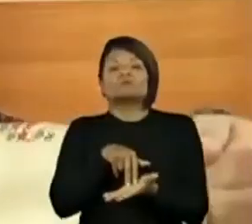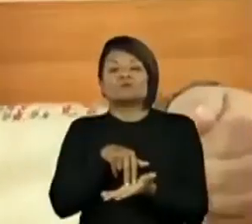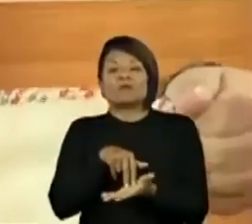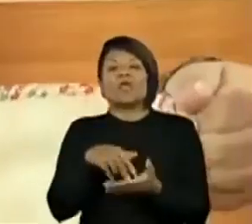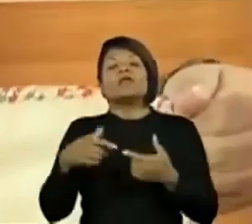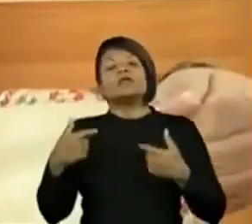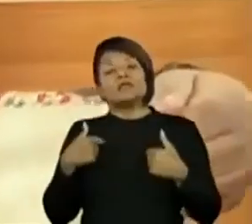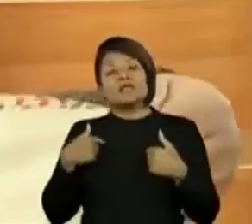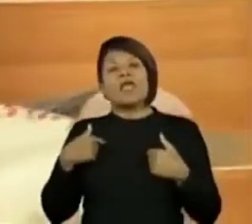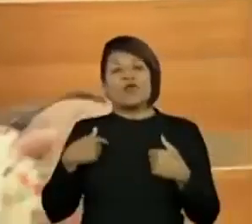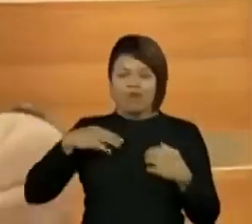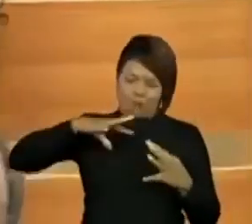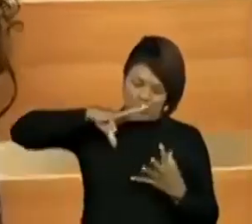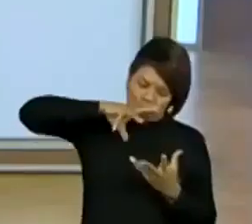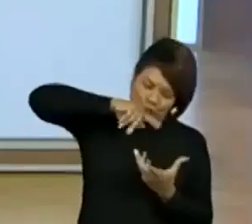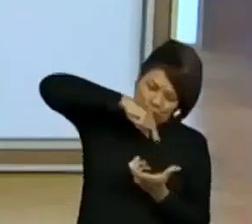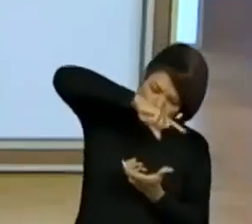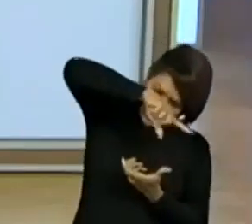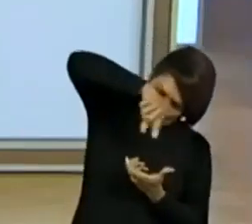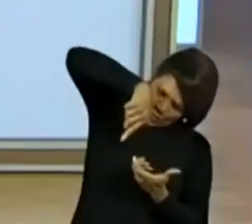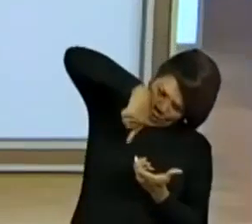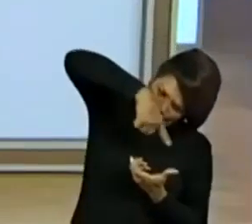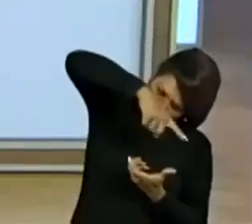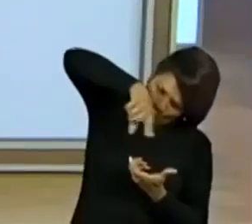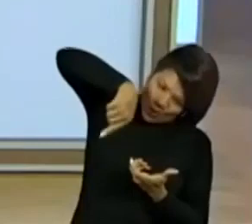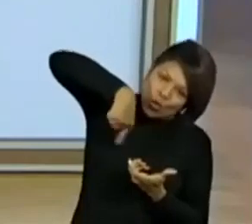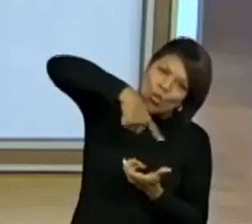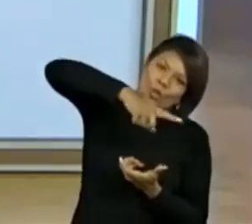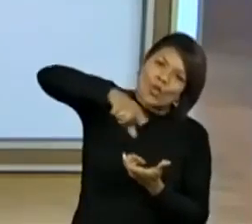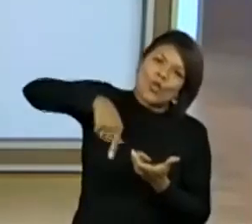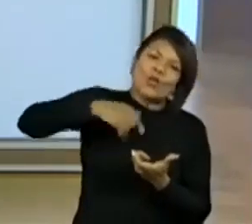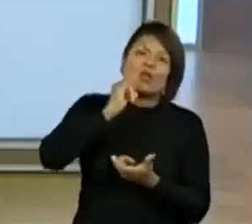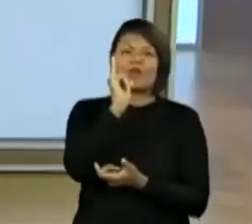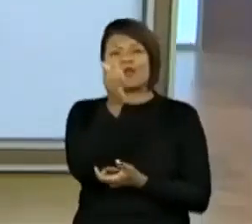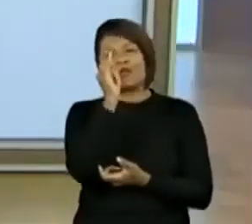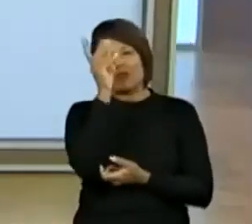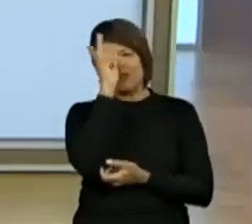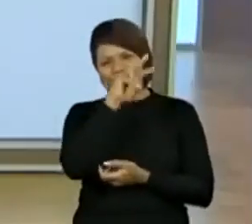mundo através das histórias.